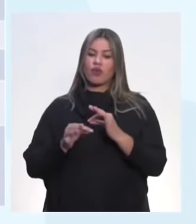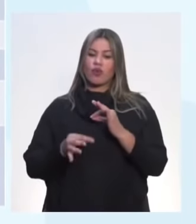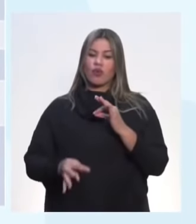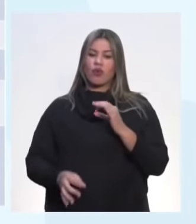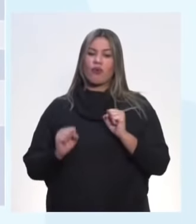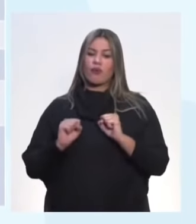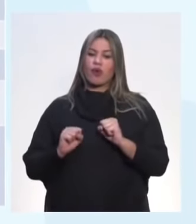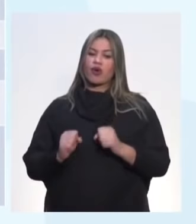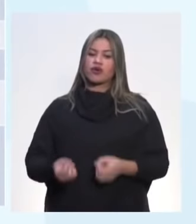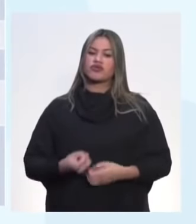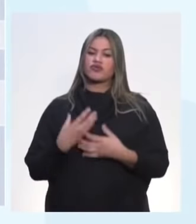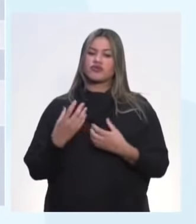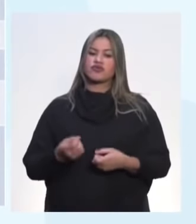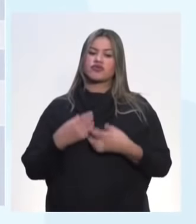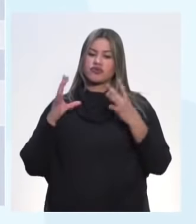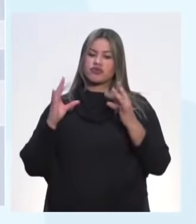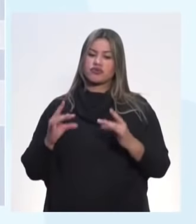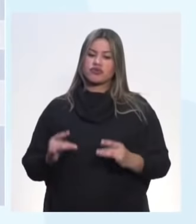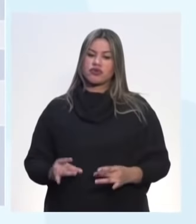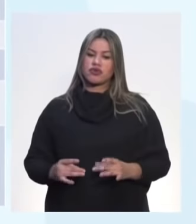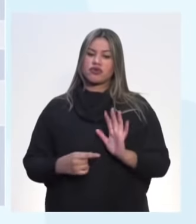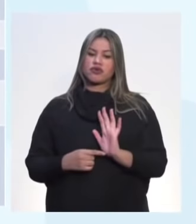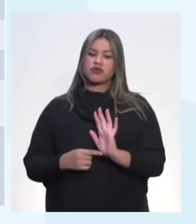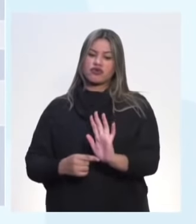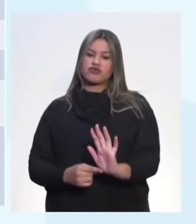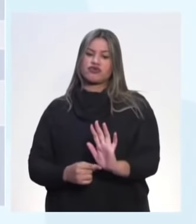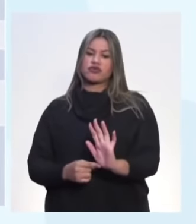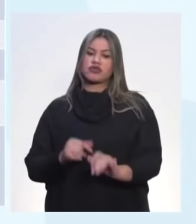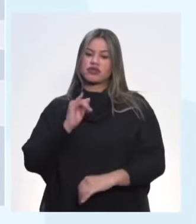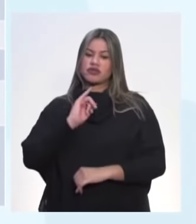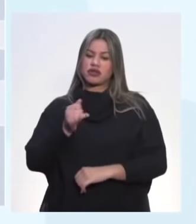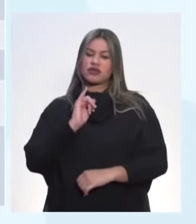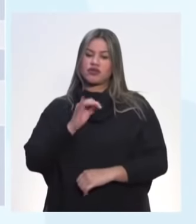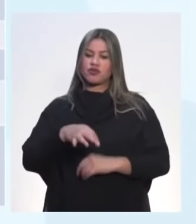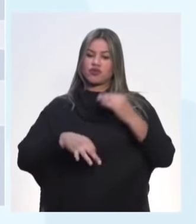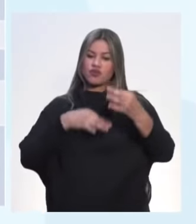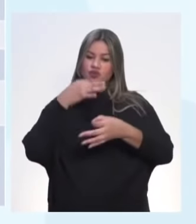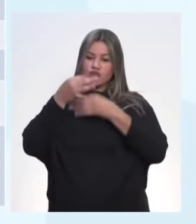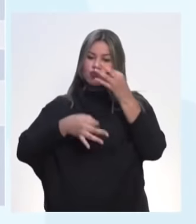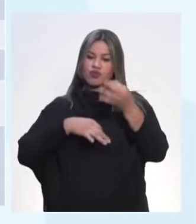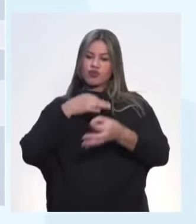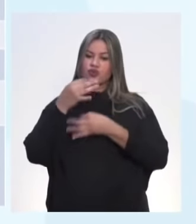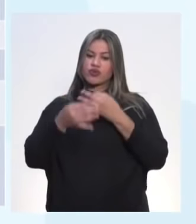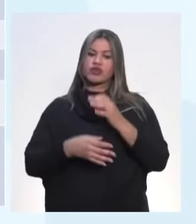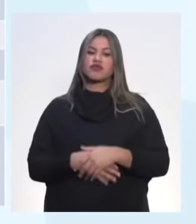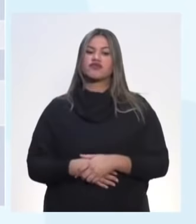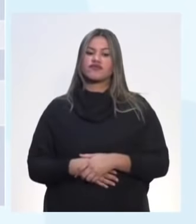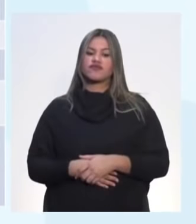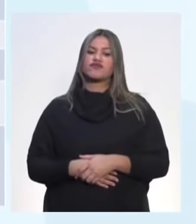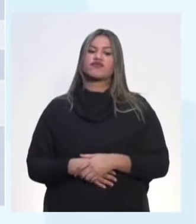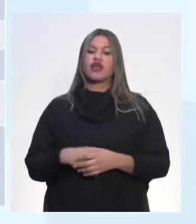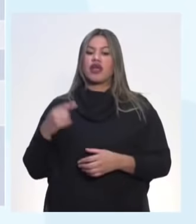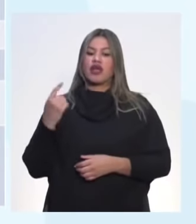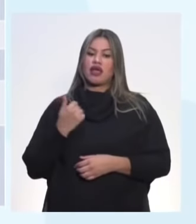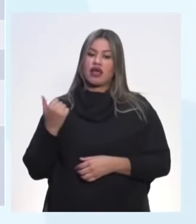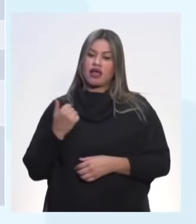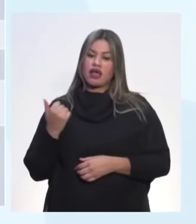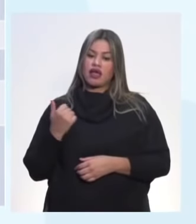ser informativos, descritivos, expositivos, narrativos ou opinativos. Esta, no caso,